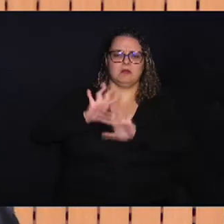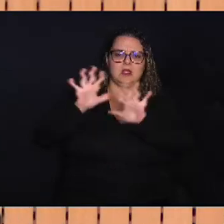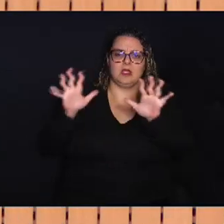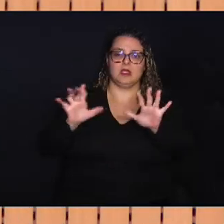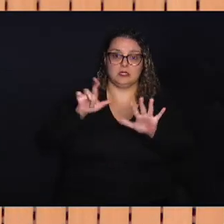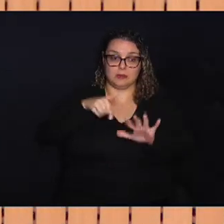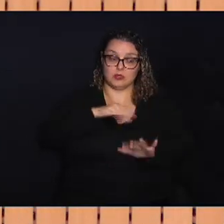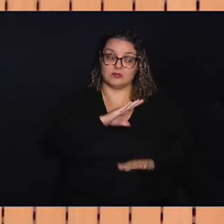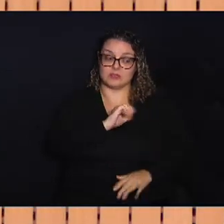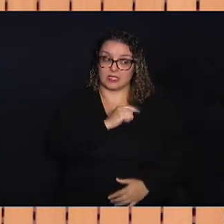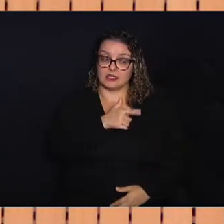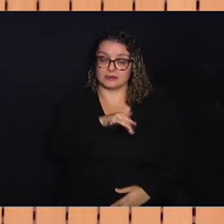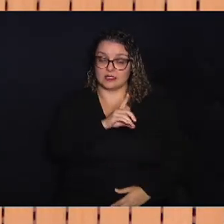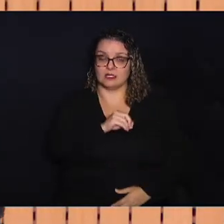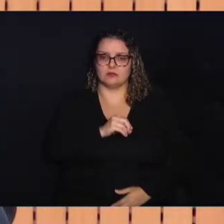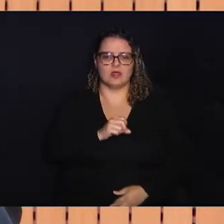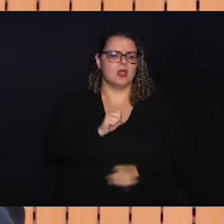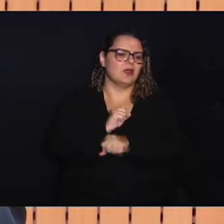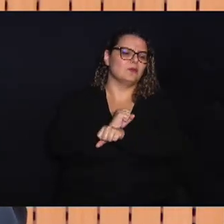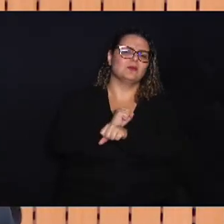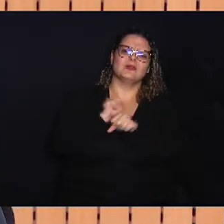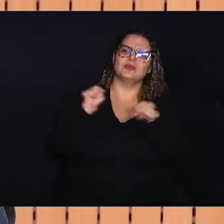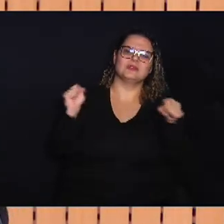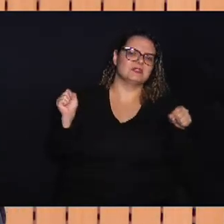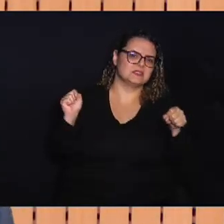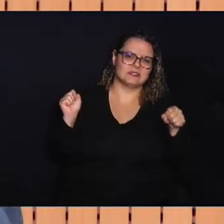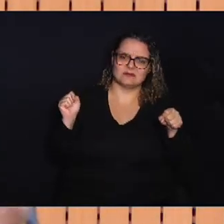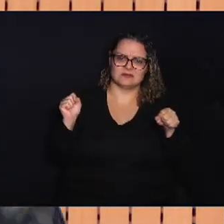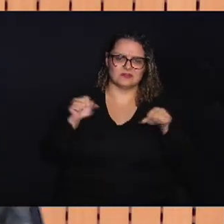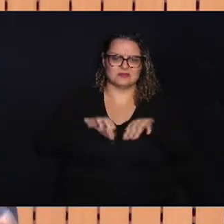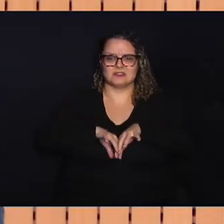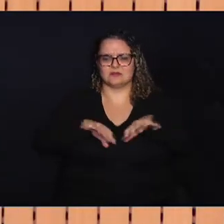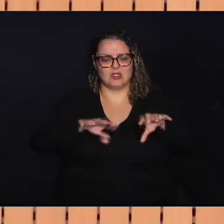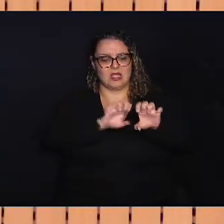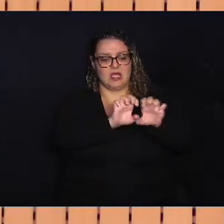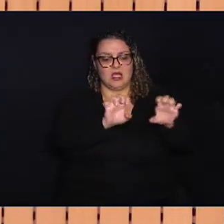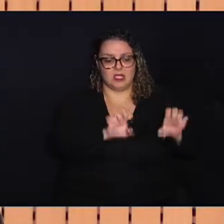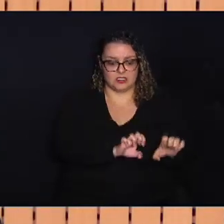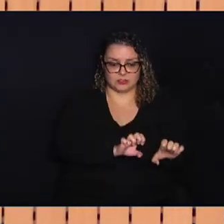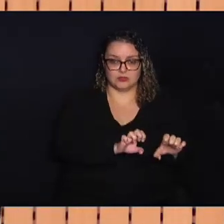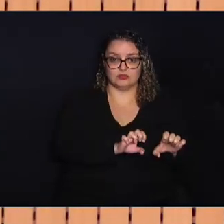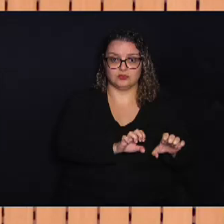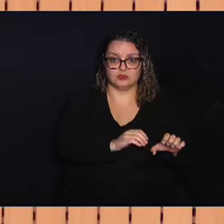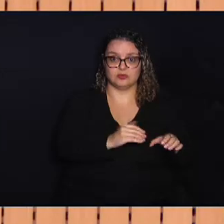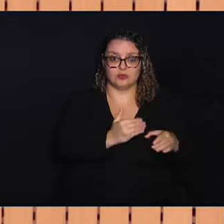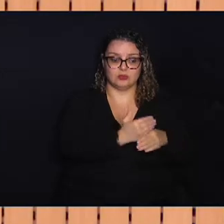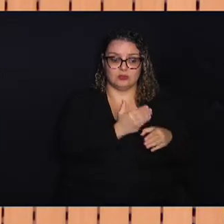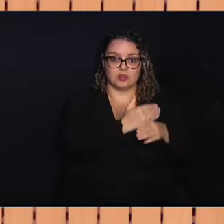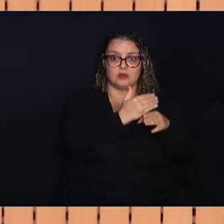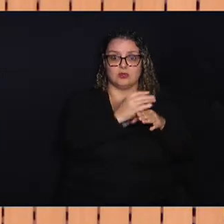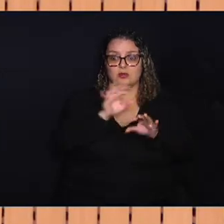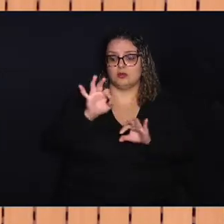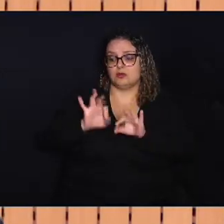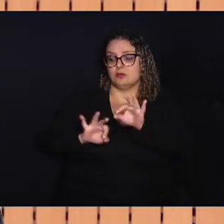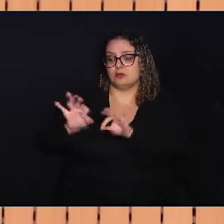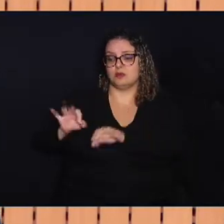impossível separar a estrutura física do projeto pedagógico. Uma coisa está